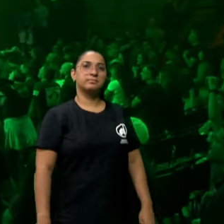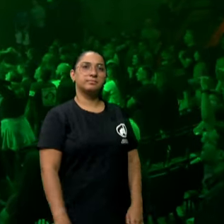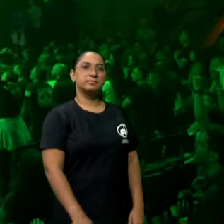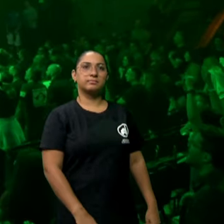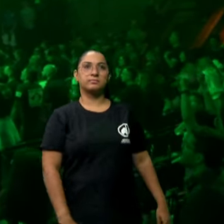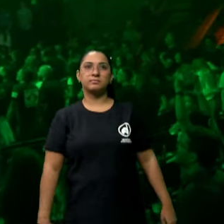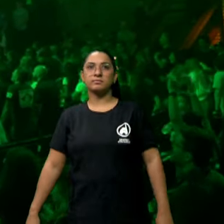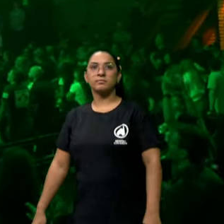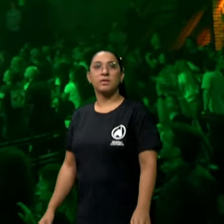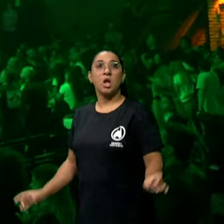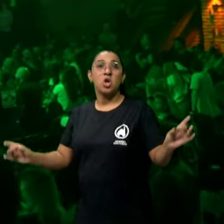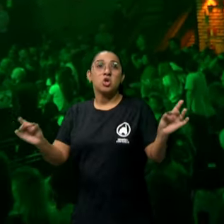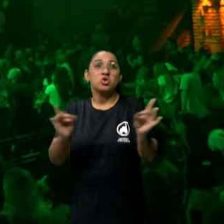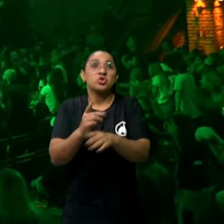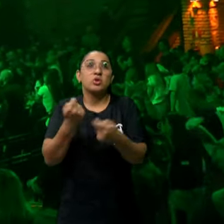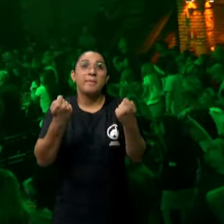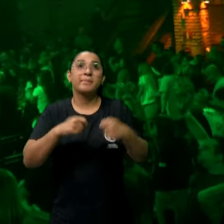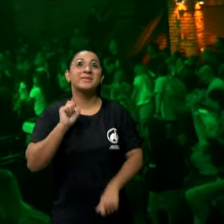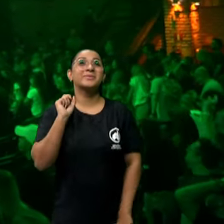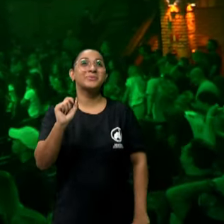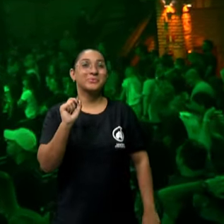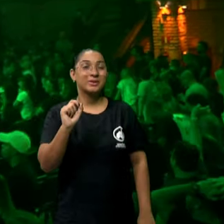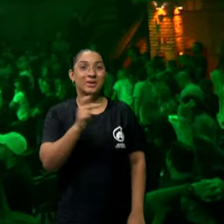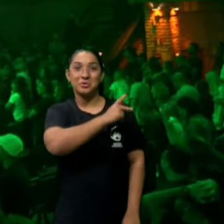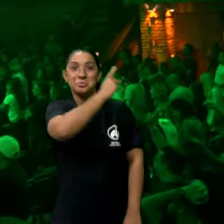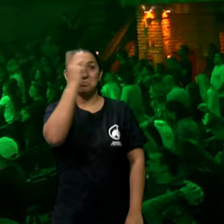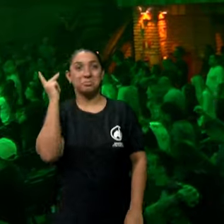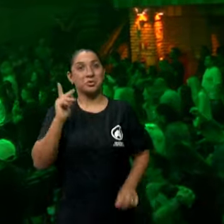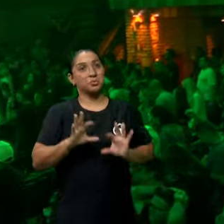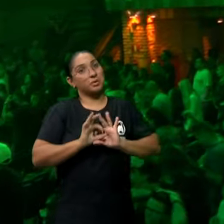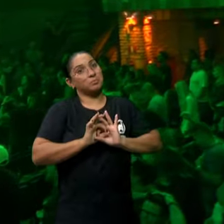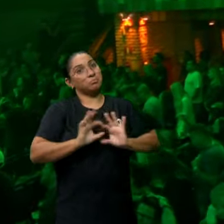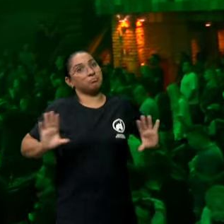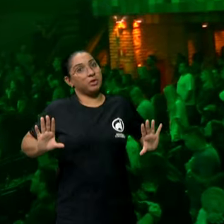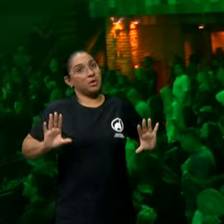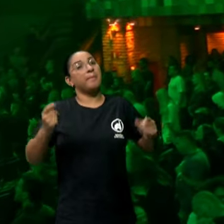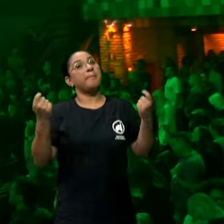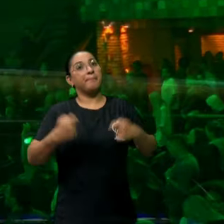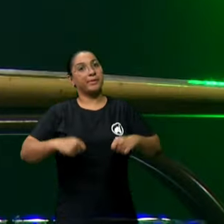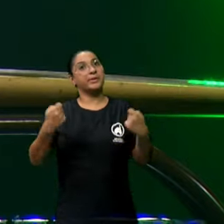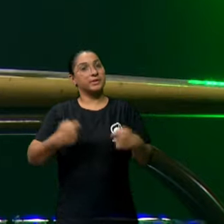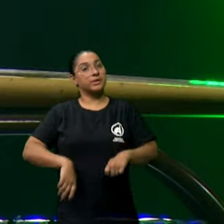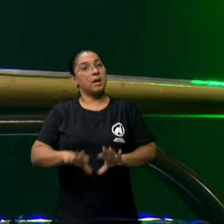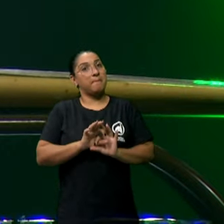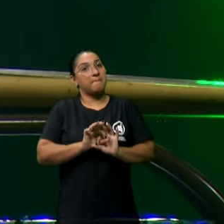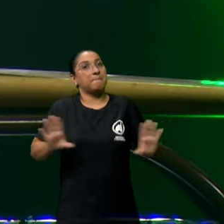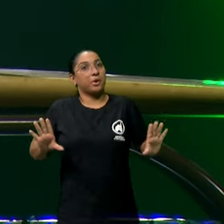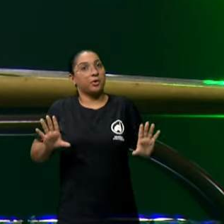só precisa de liberdade dê Liberdade ao Espírito Santo